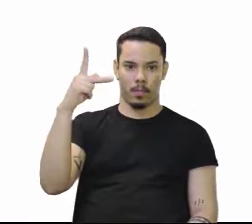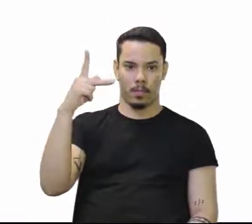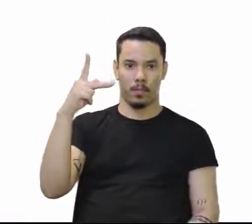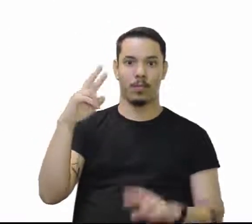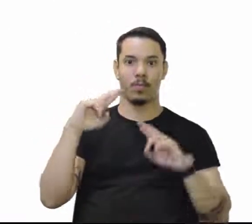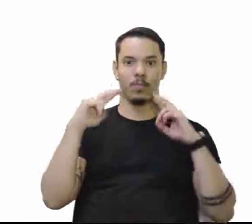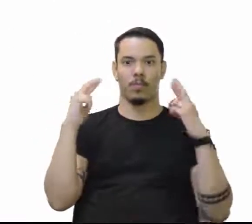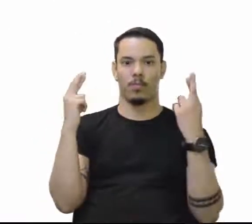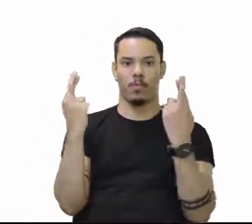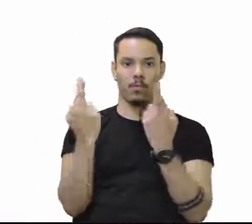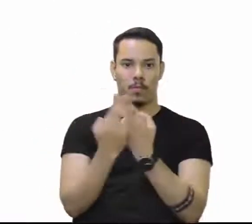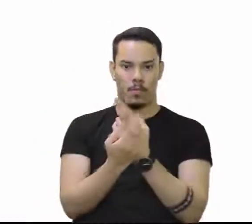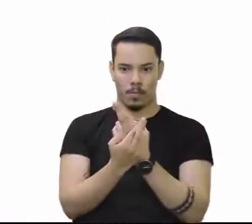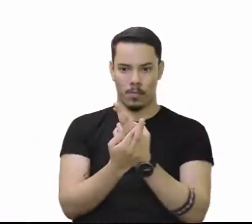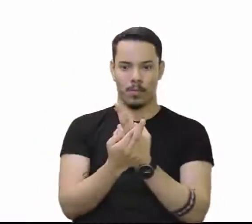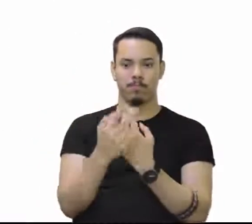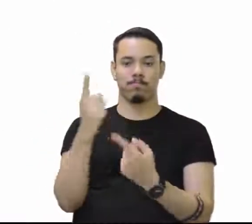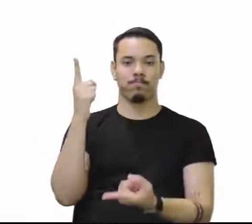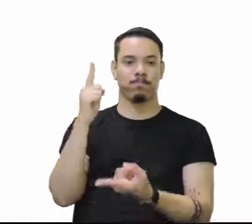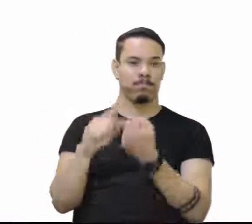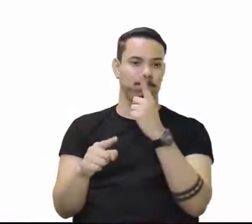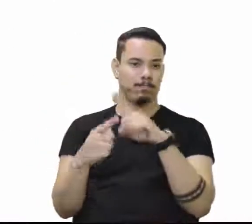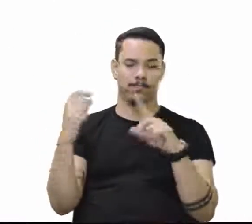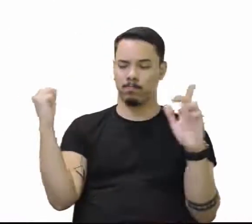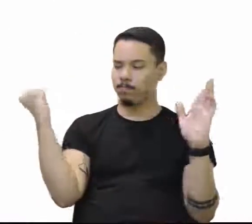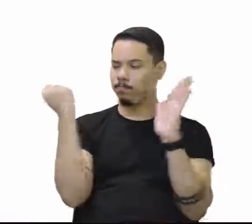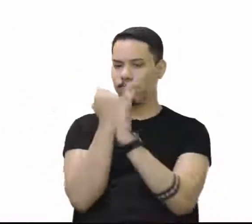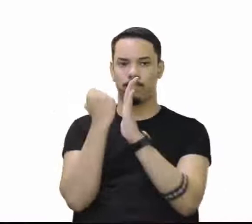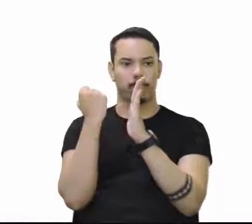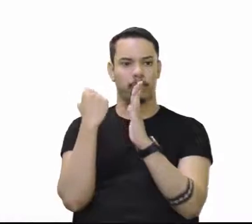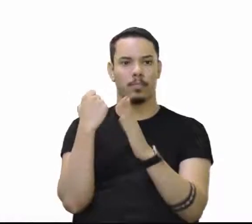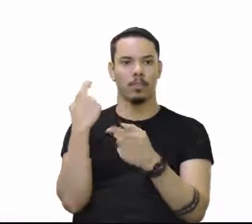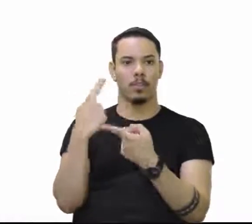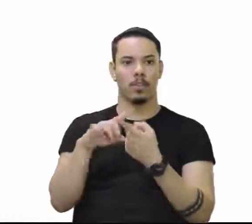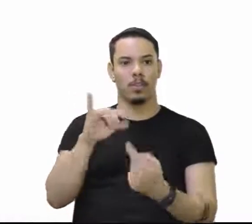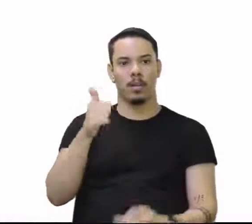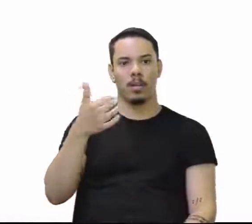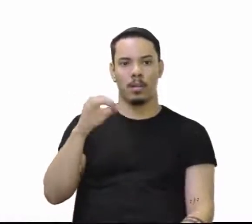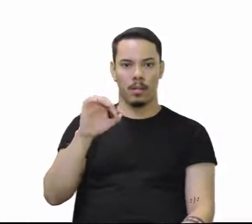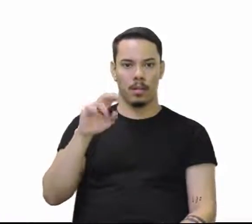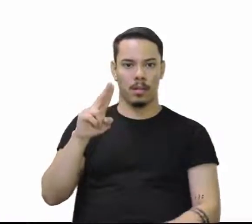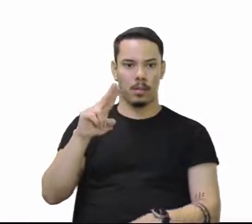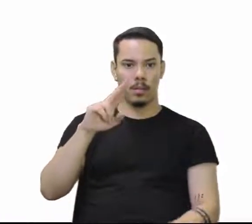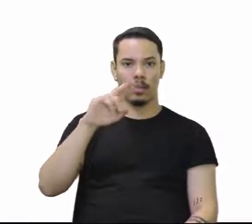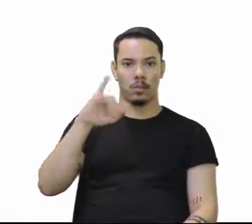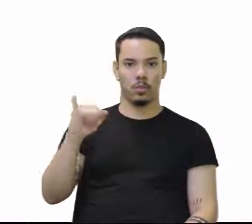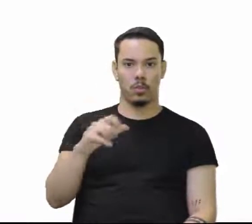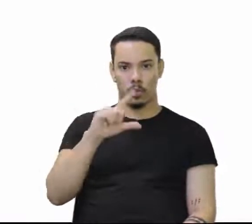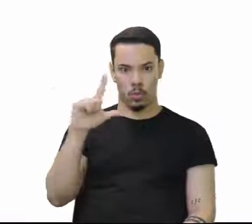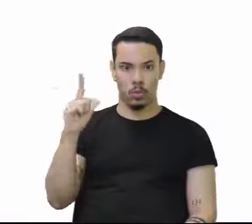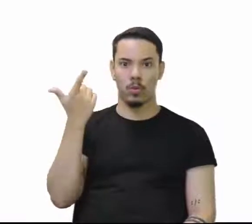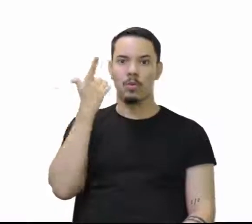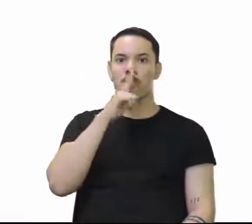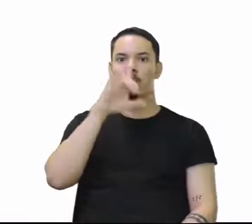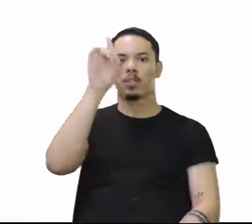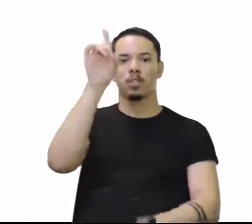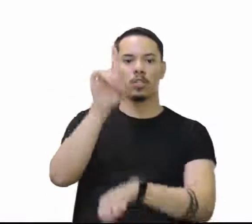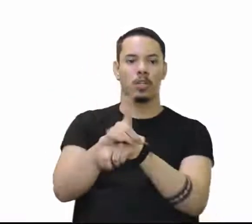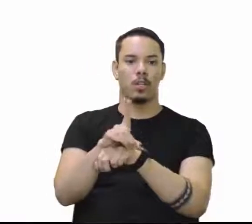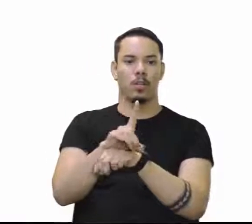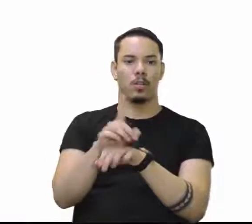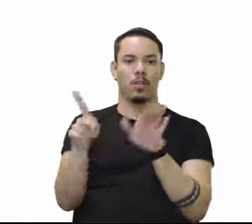Reunião emblemática. No dia 10 de junho de 1931, o capitão Aloysio Ferreira foi nomeado diretor da Estrada de